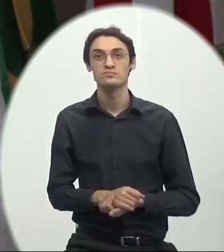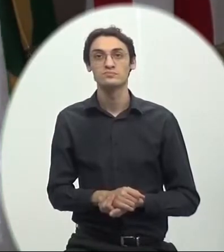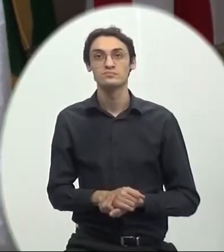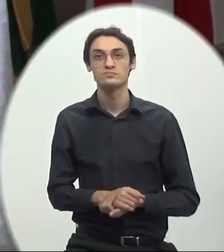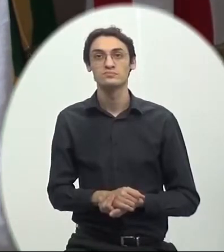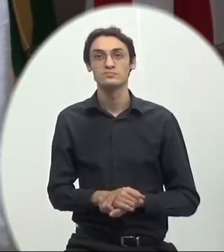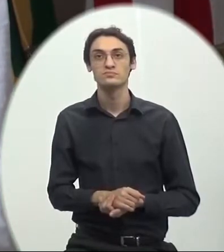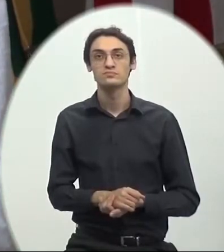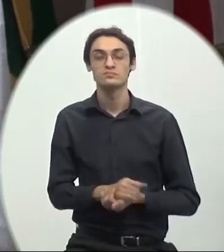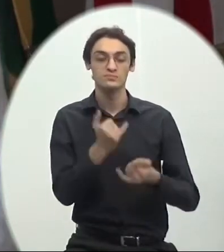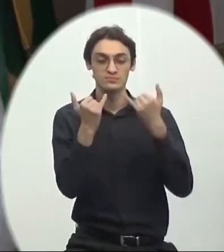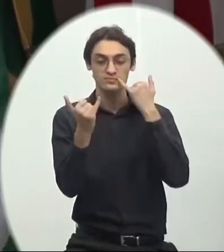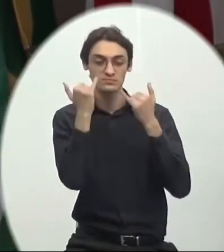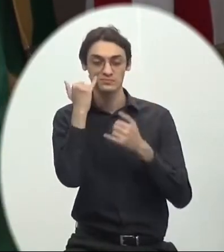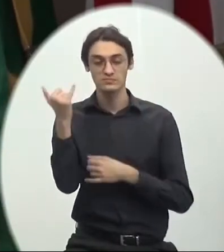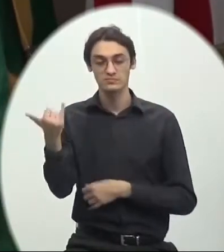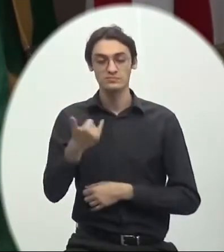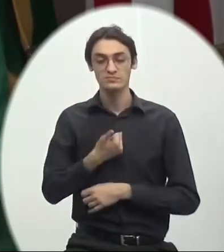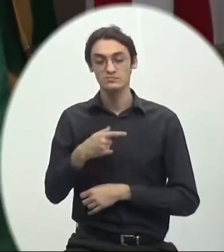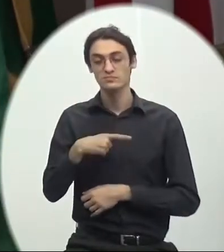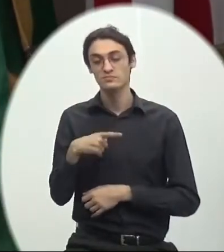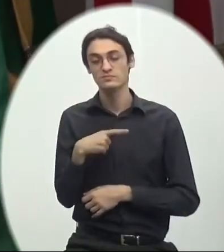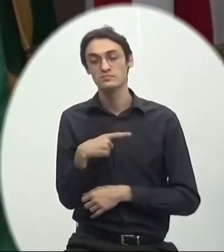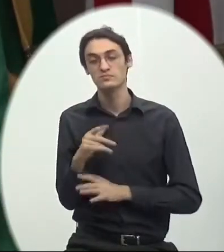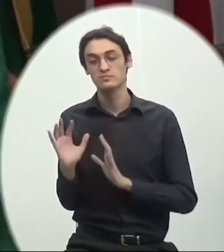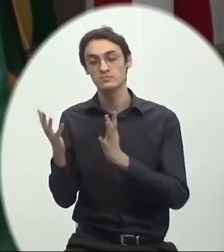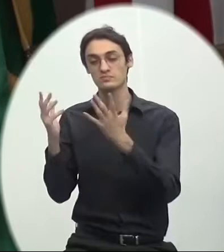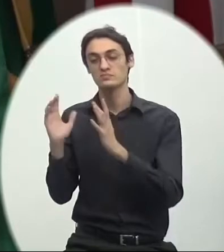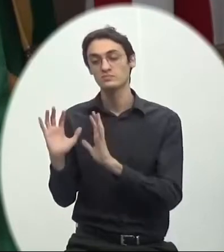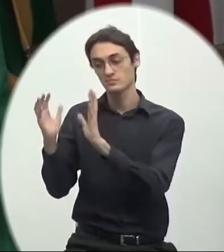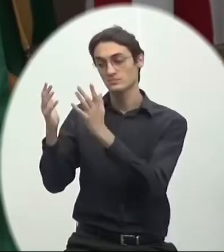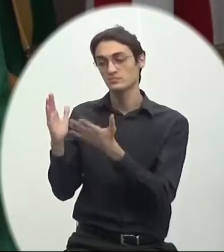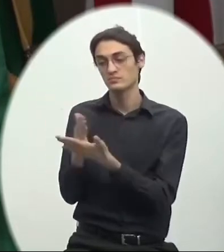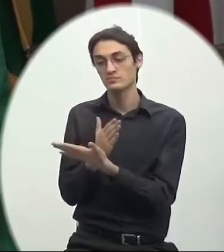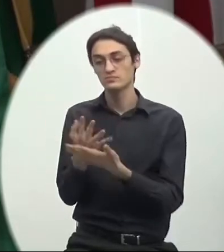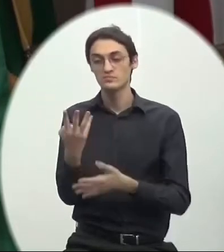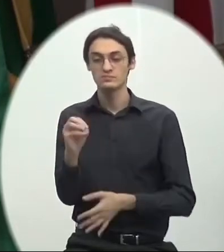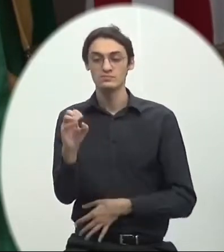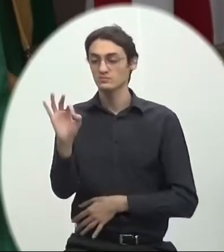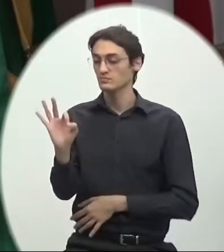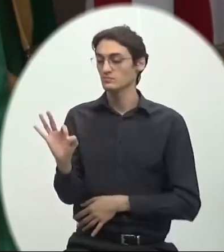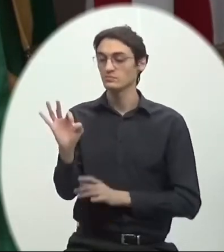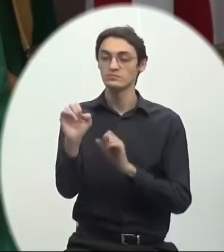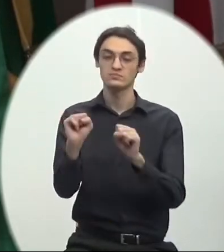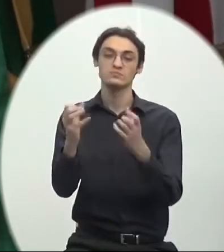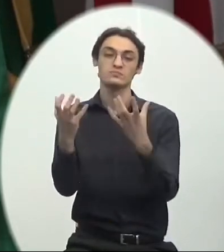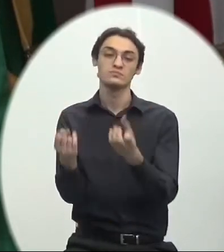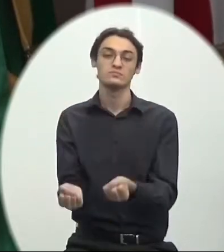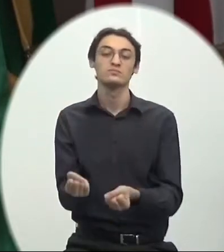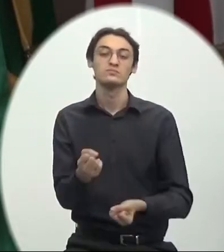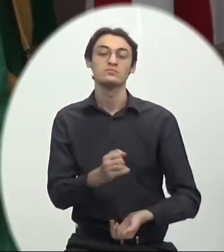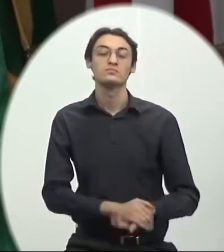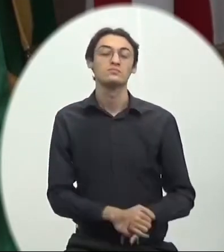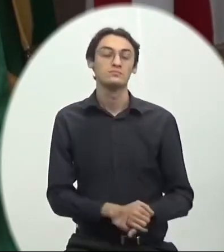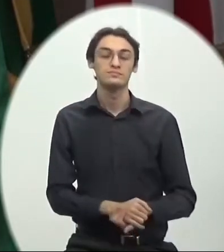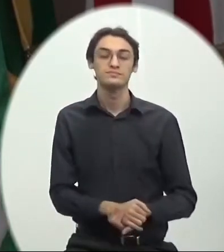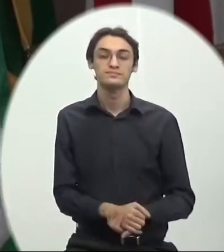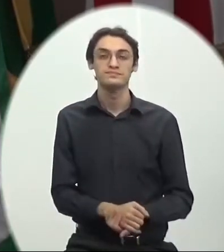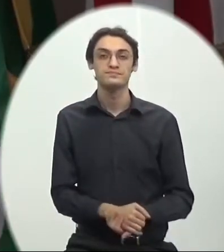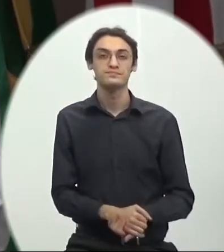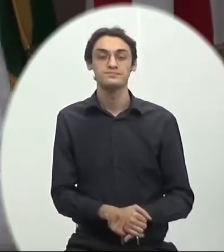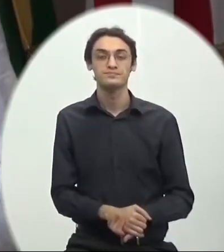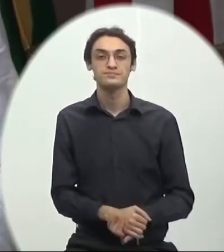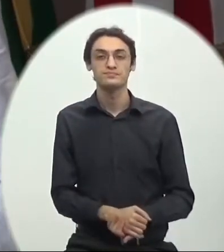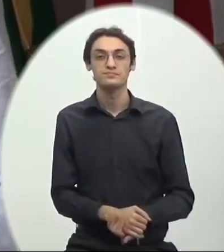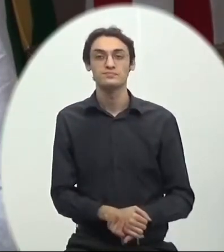a informação que eu tenho, que os eventos podem ser 40% da capacidade do local. Então,